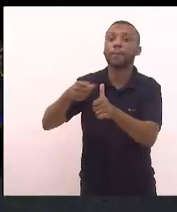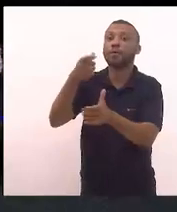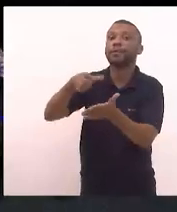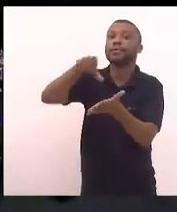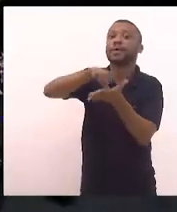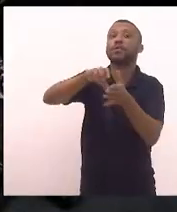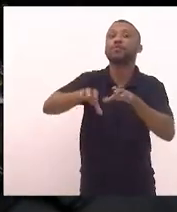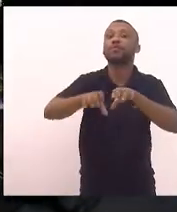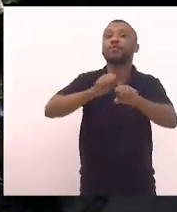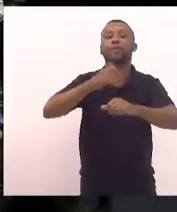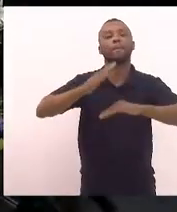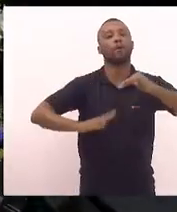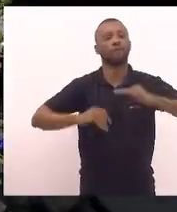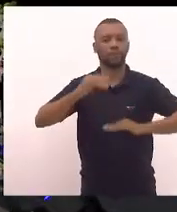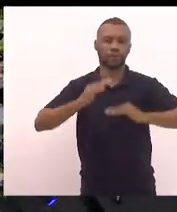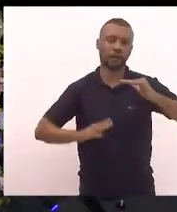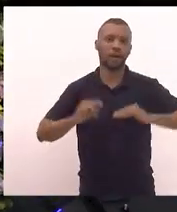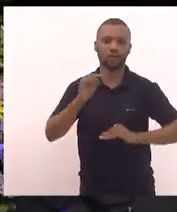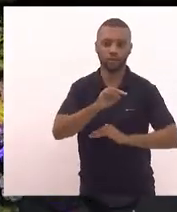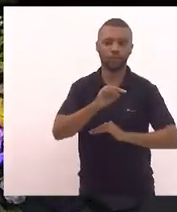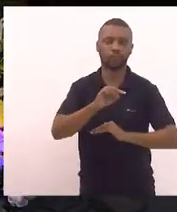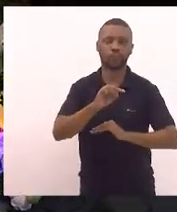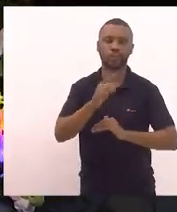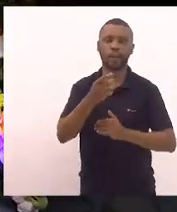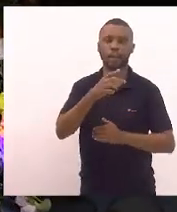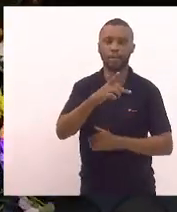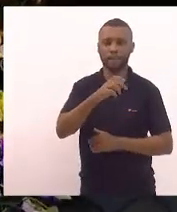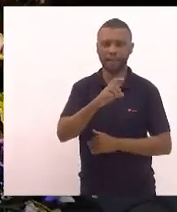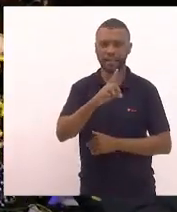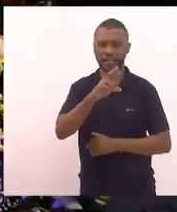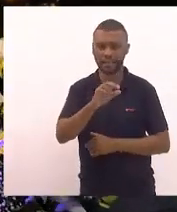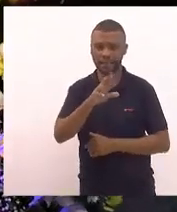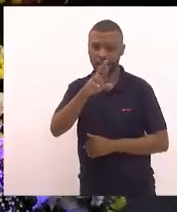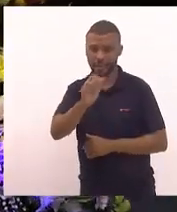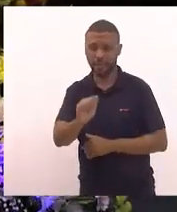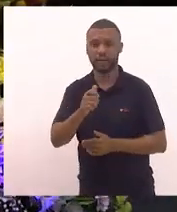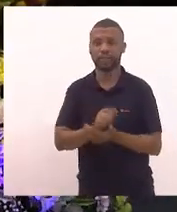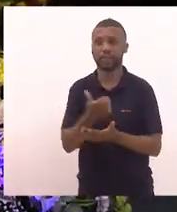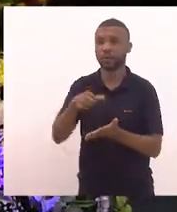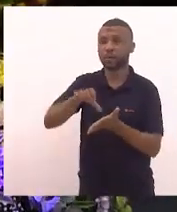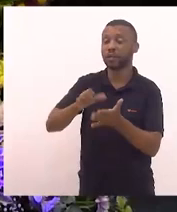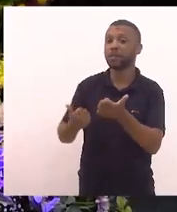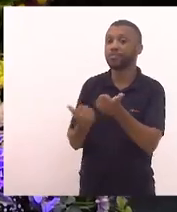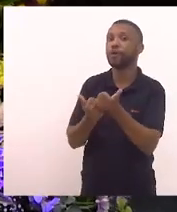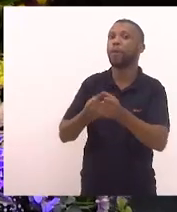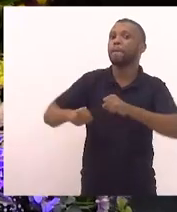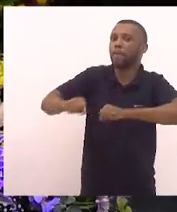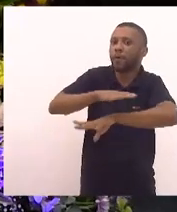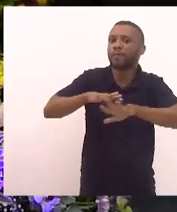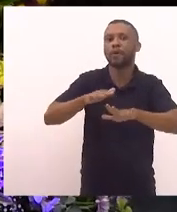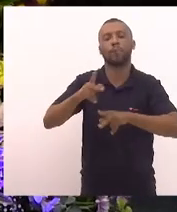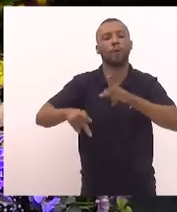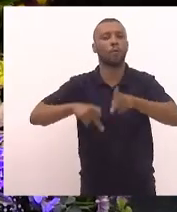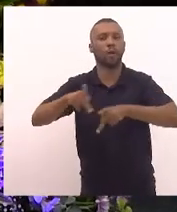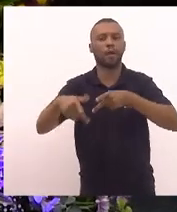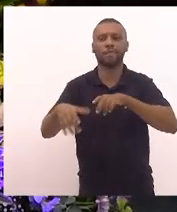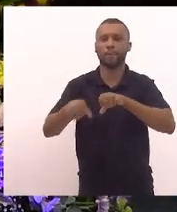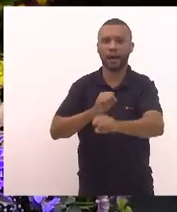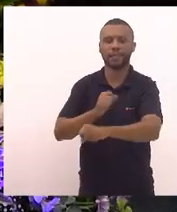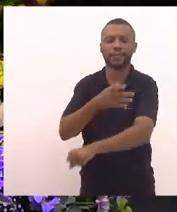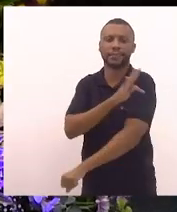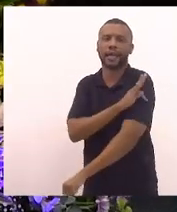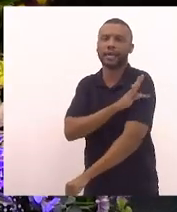de formação profissional da Pedreira, Centro de Assessoria ao Movimento Popular, formada em